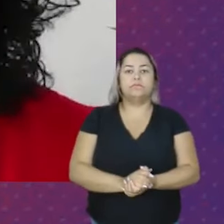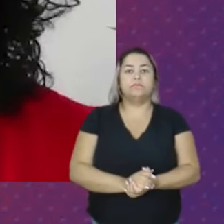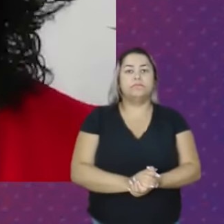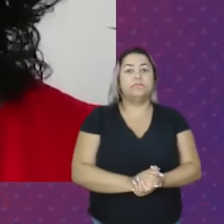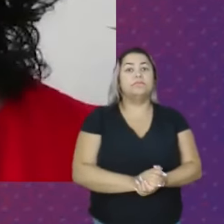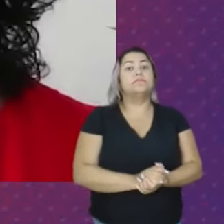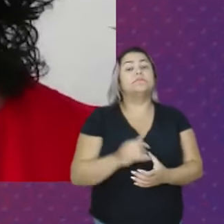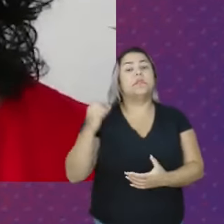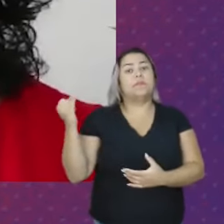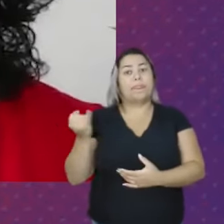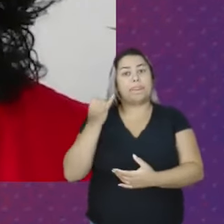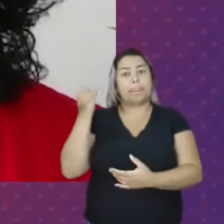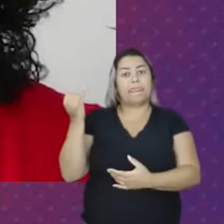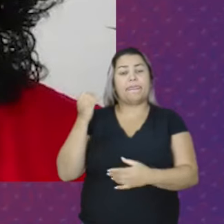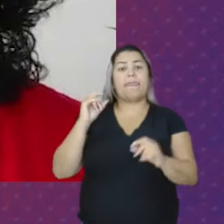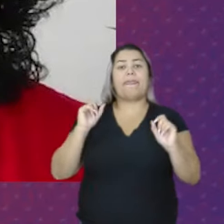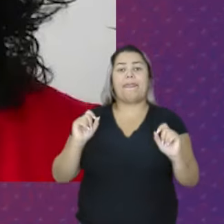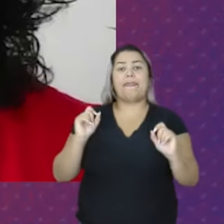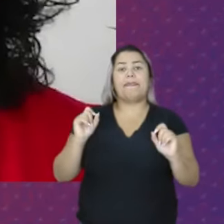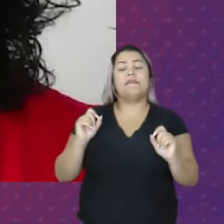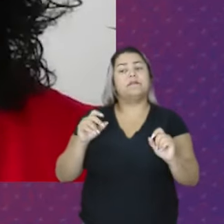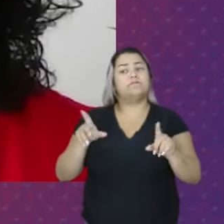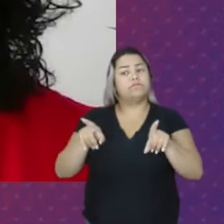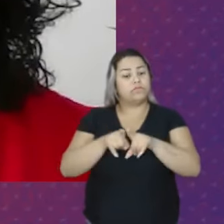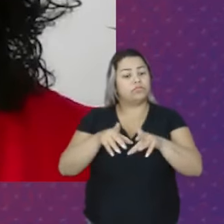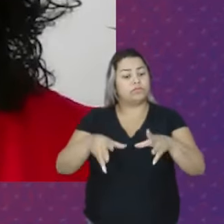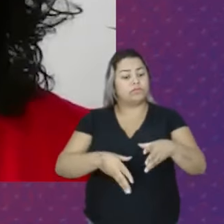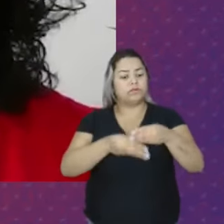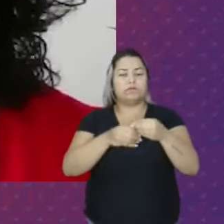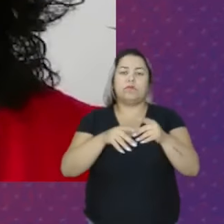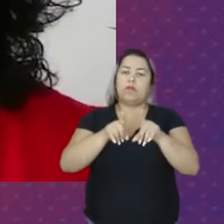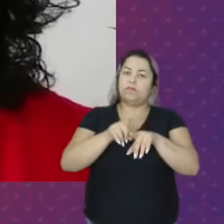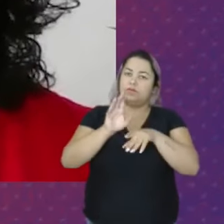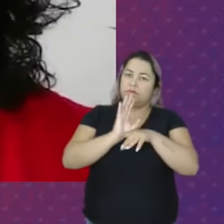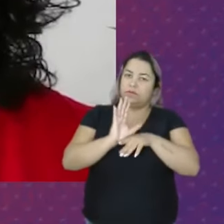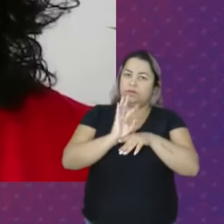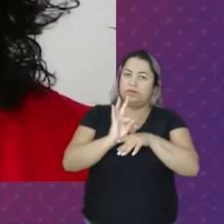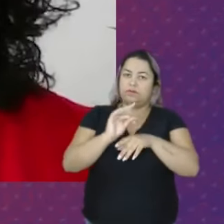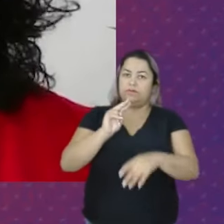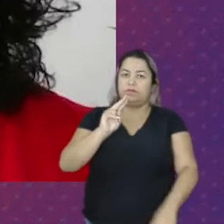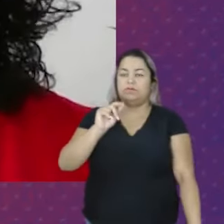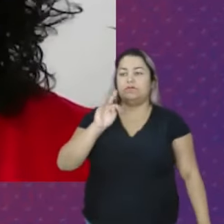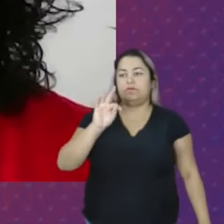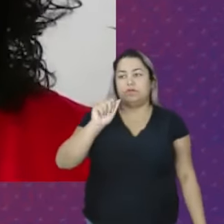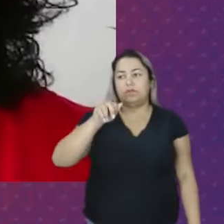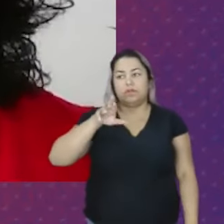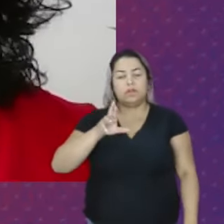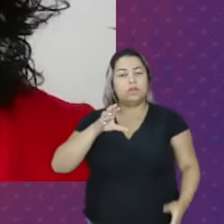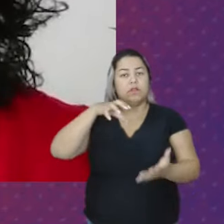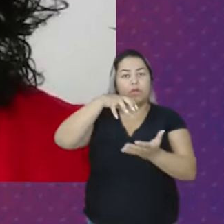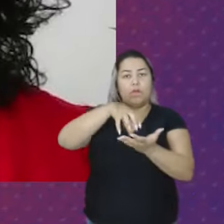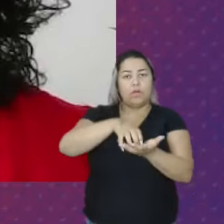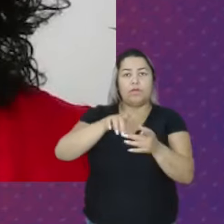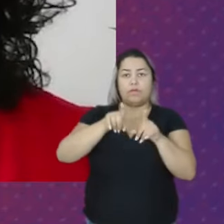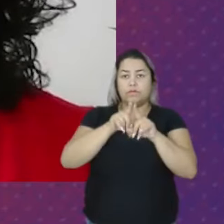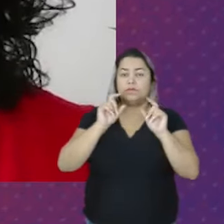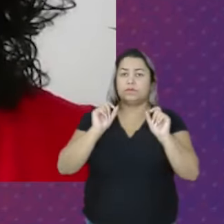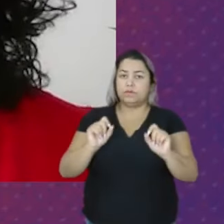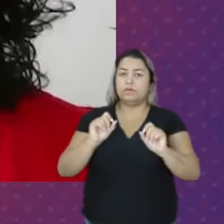é importante a gente notar que o Conselho Tutelar, ele não é um órgão